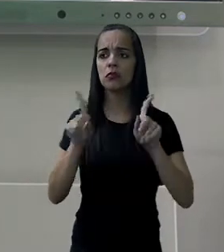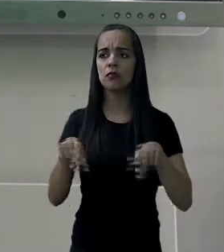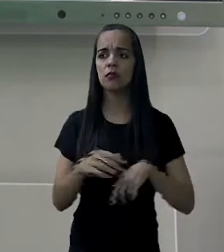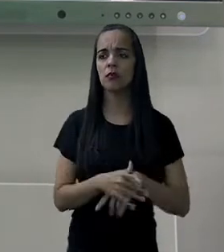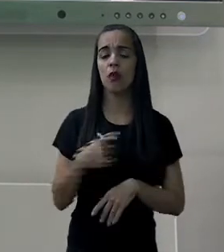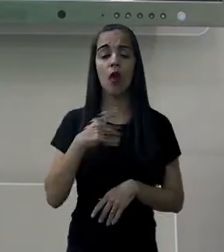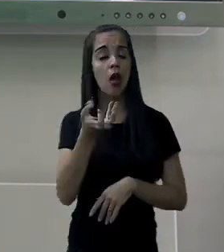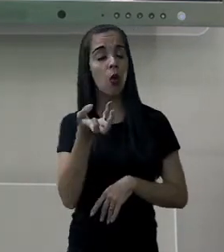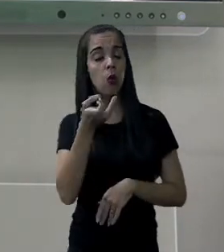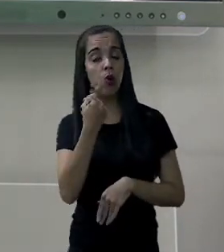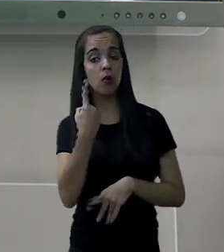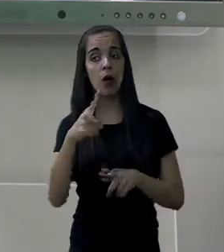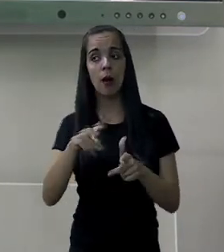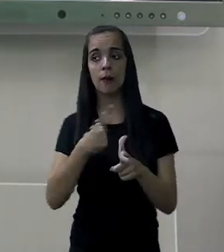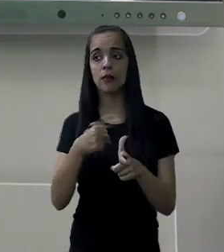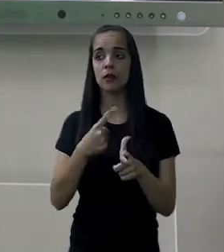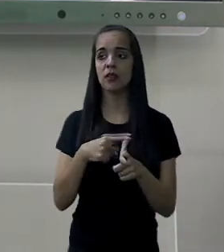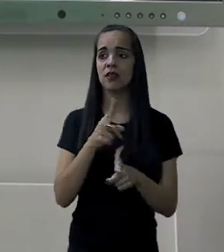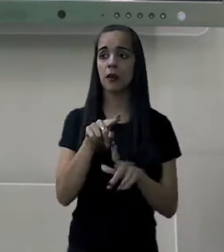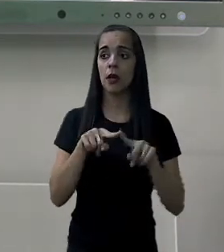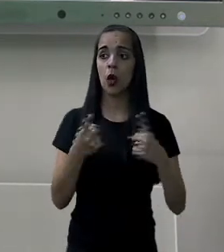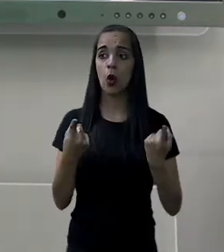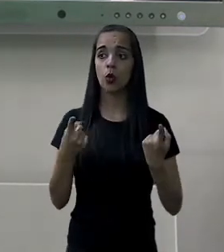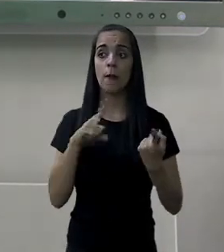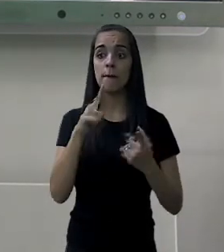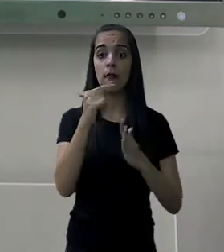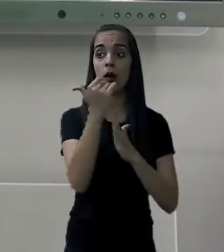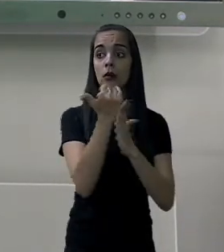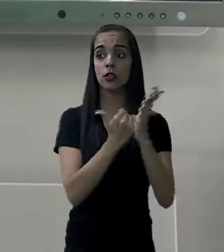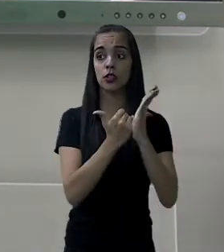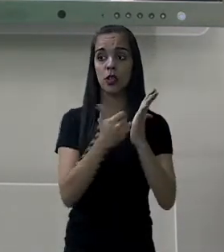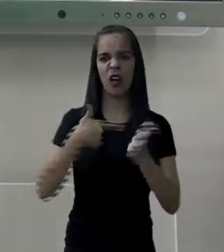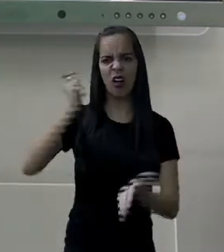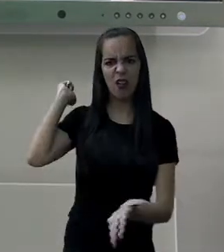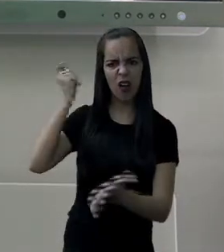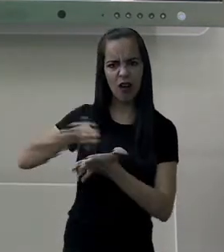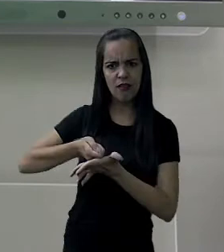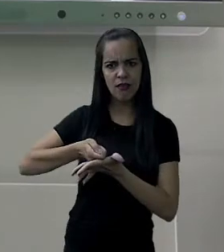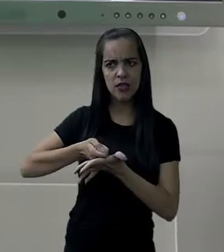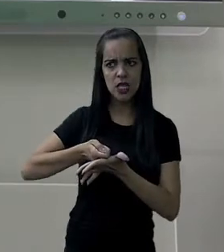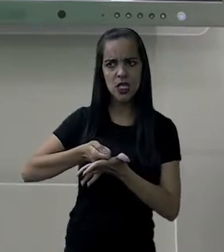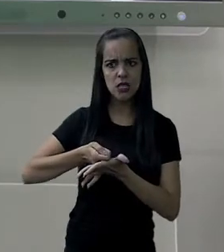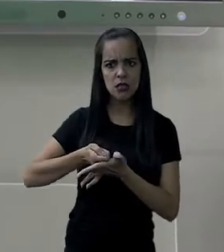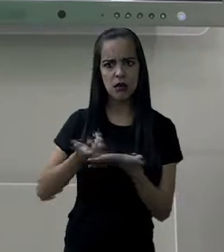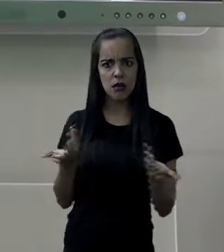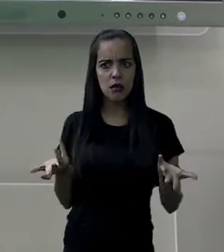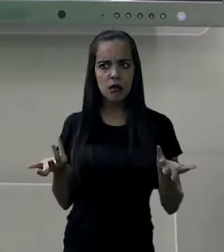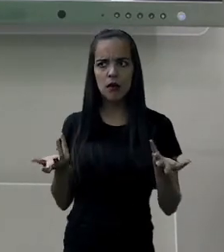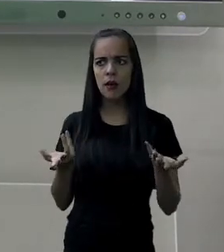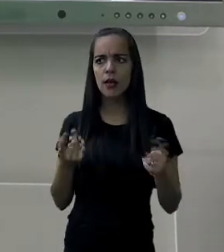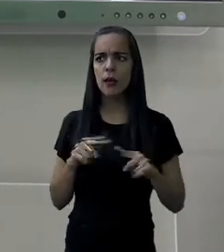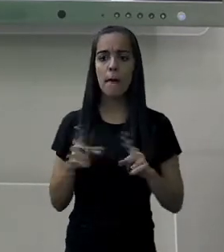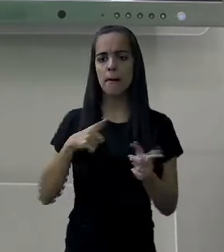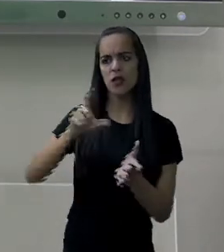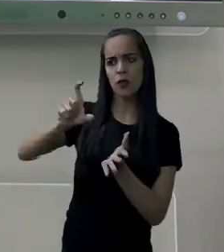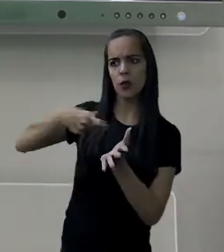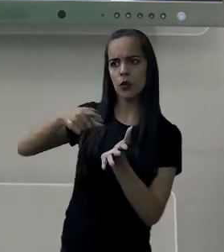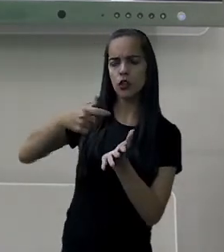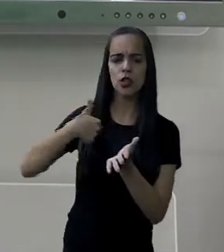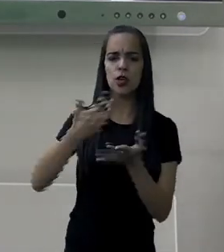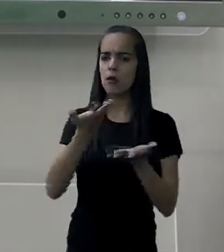um sapato. Aí você vai, mas não tem desconto, eu vou pagar à vista. Ou eu vou pagar no cartão, mas não